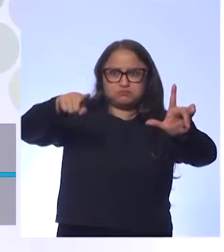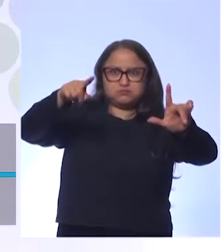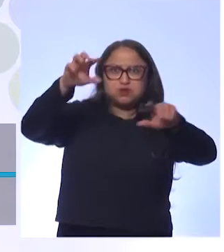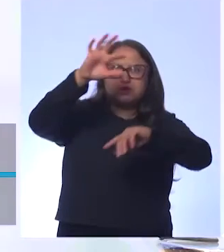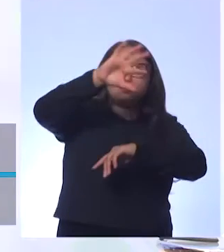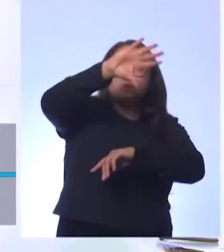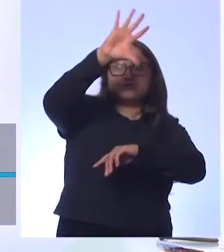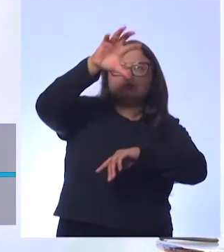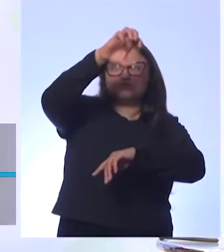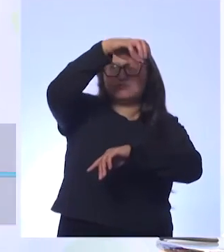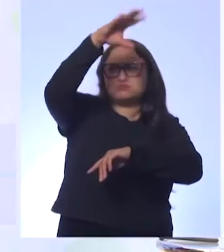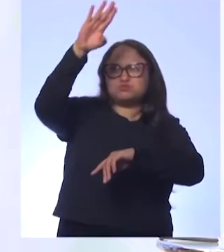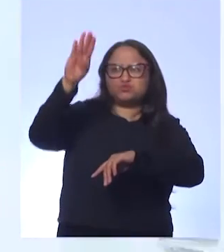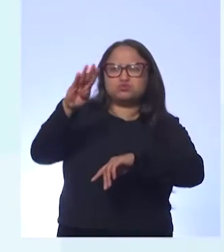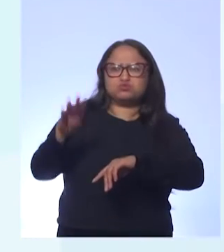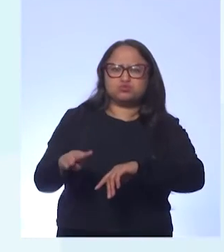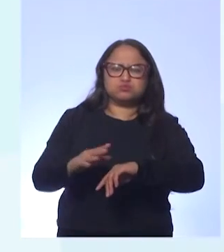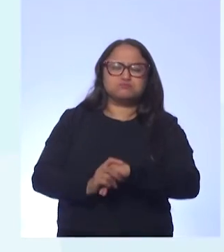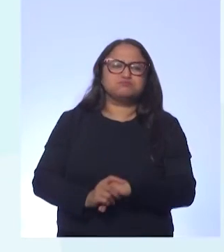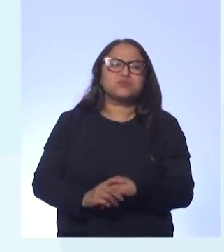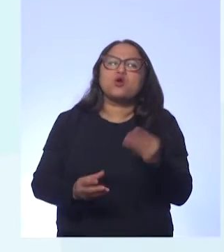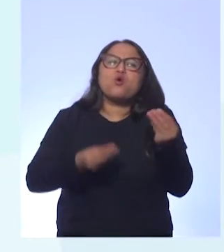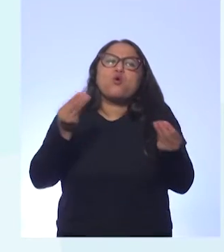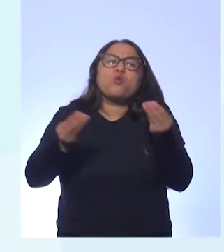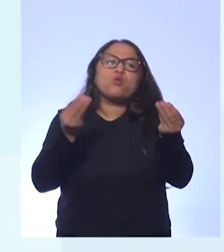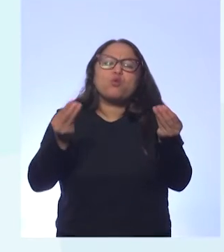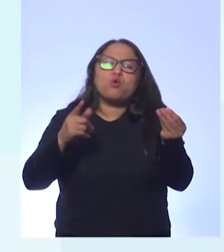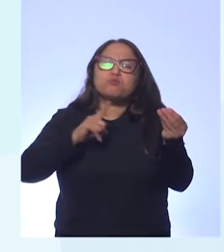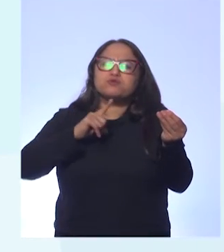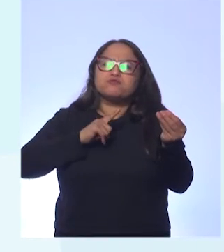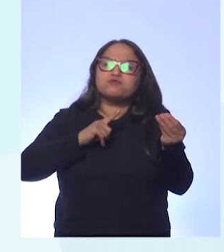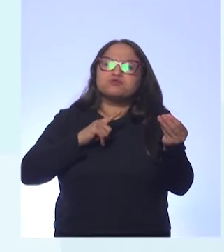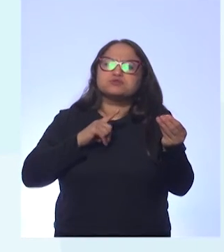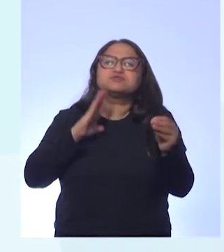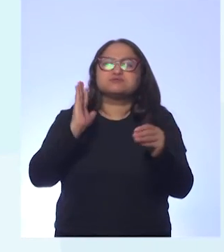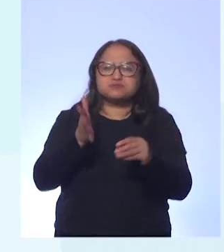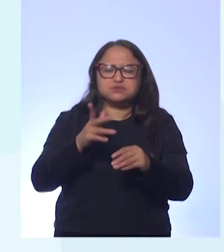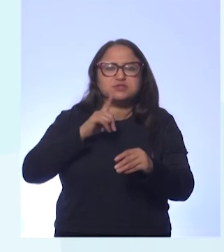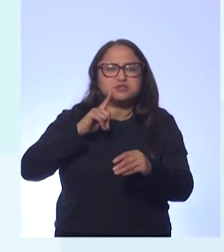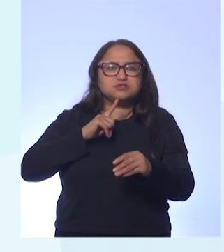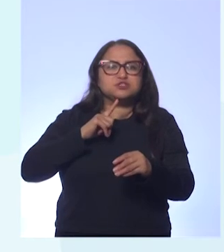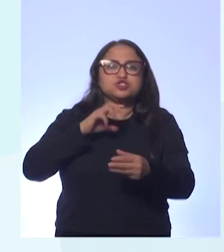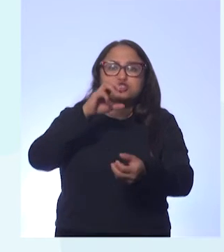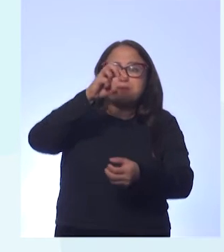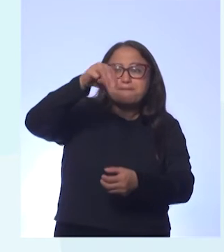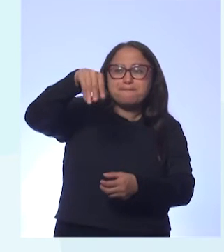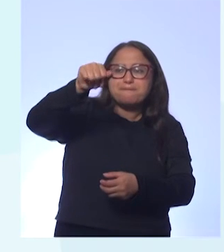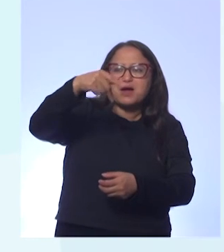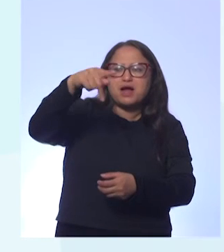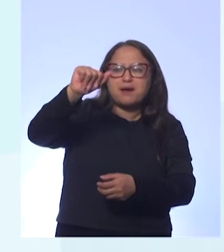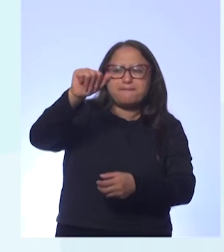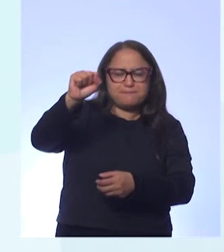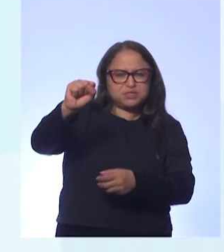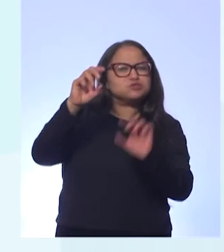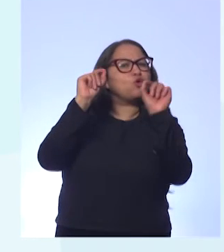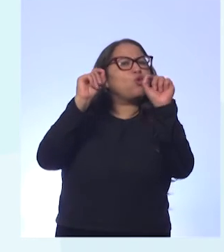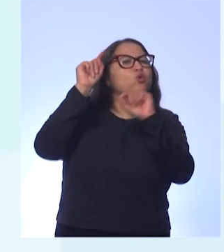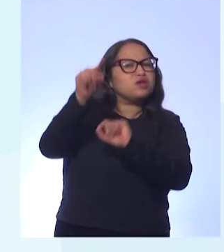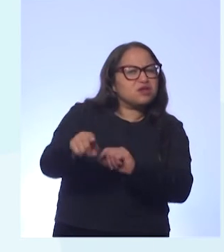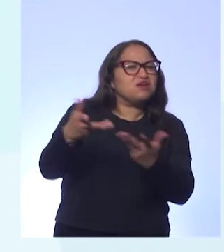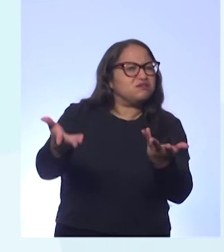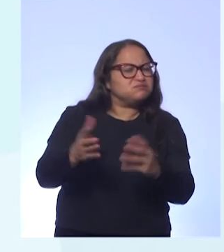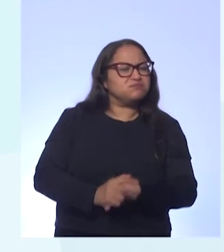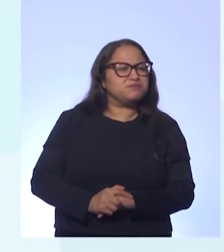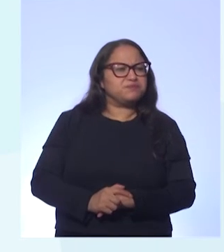vocês aqui, ó. Aplicação, escalas cartográficas. É uma, tá certo? Tem muitas aplicações. O que é uma escala